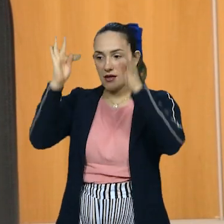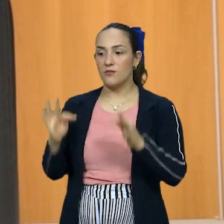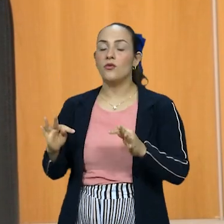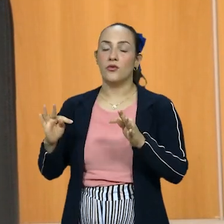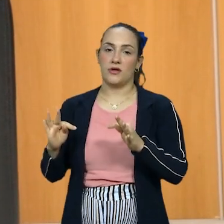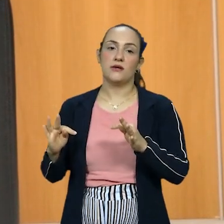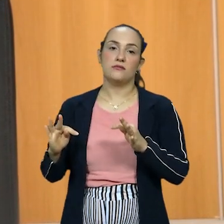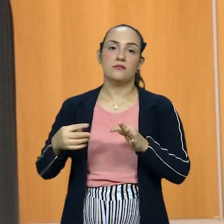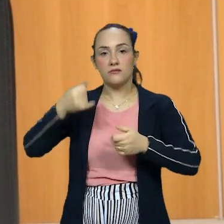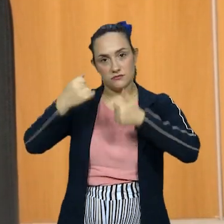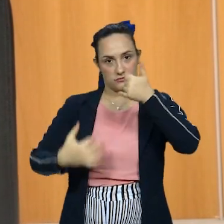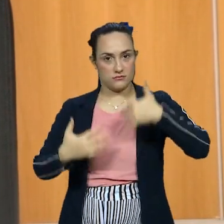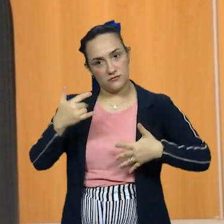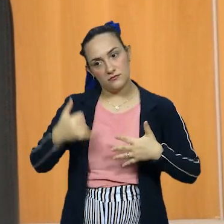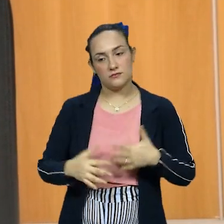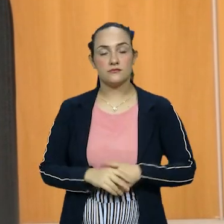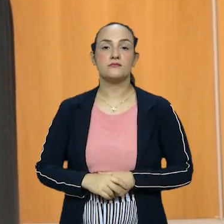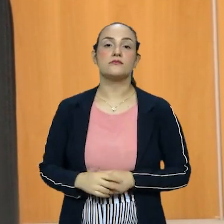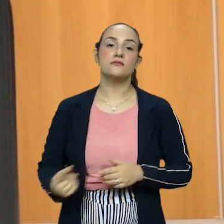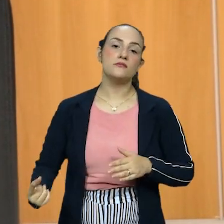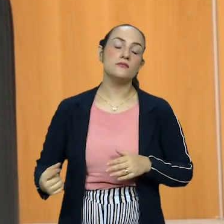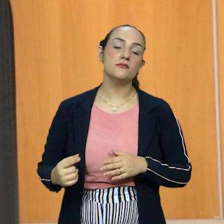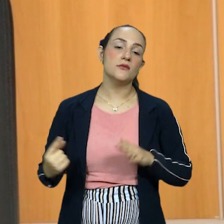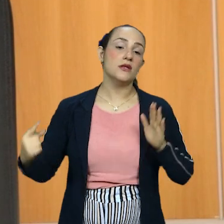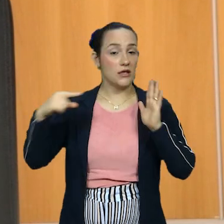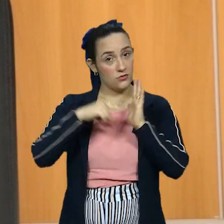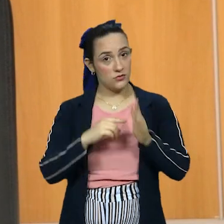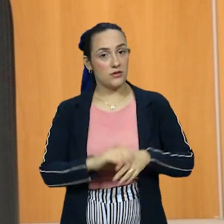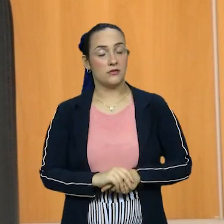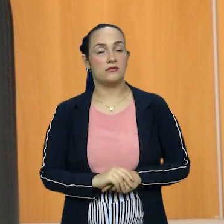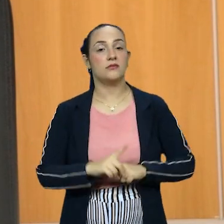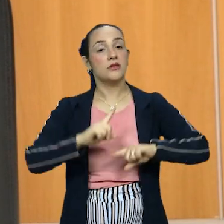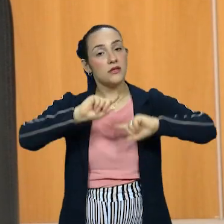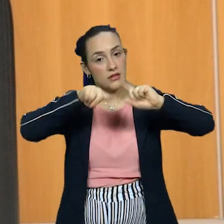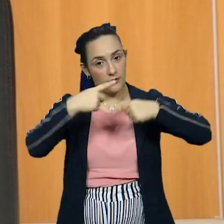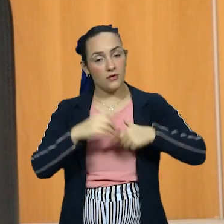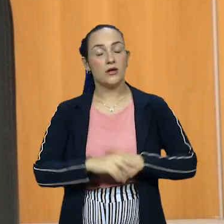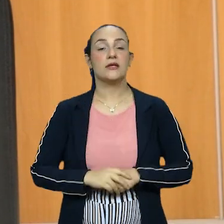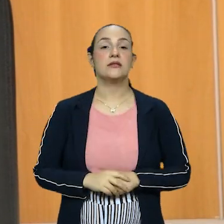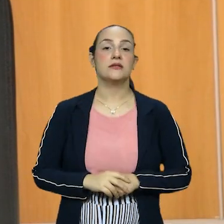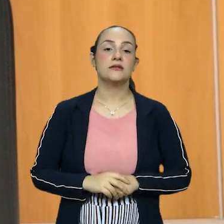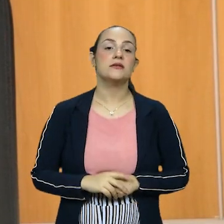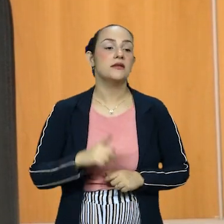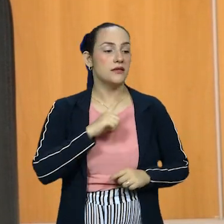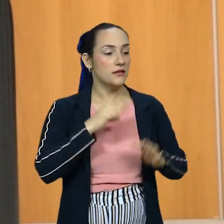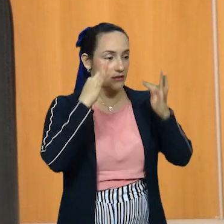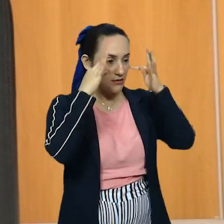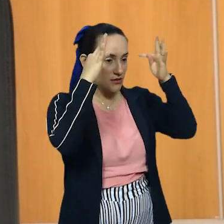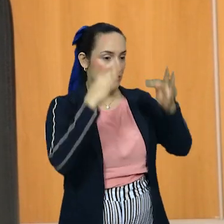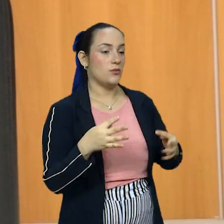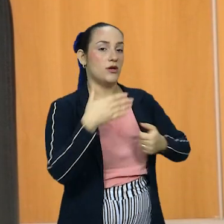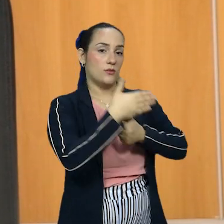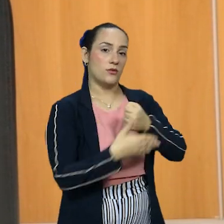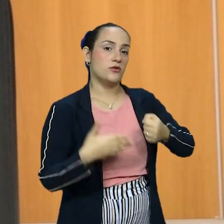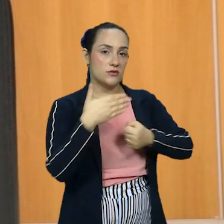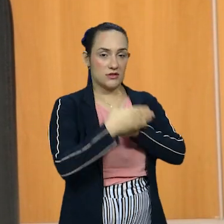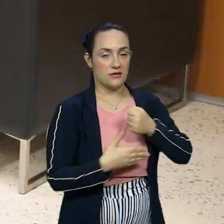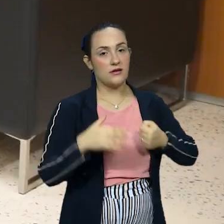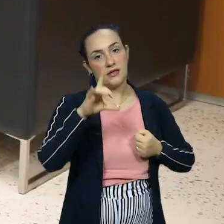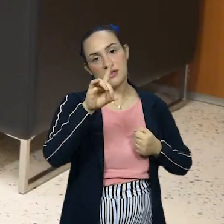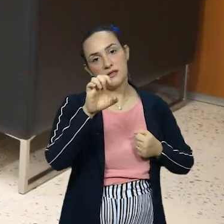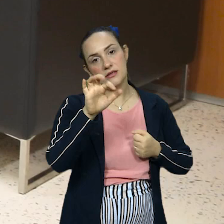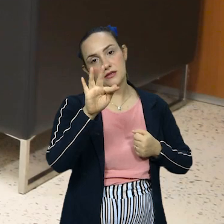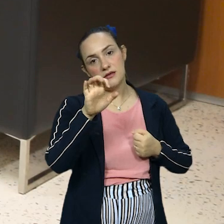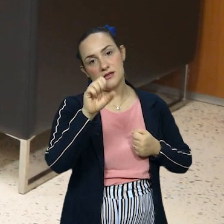testemunhas arroladas pelo Ministério Público, seriam as arroladas pela acusação. Em seguida, ouvimos as testemunhas arroladas pela